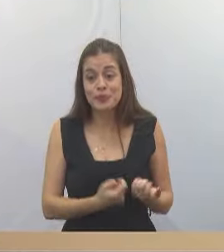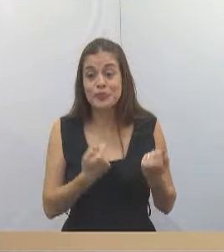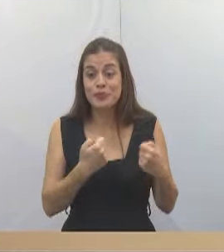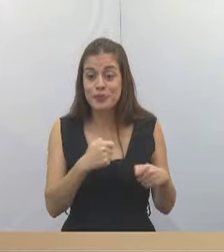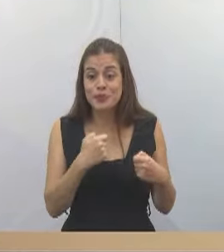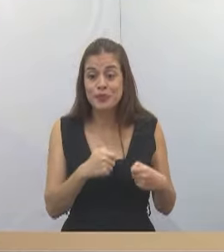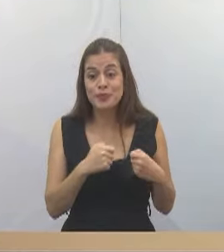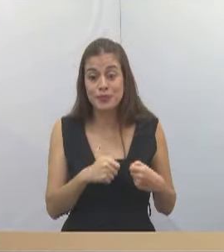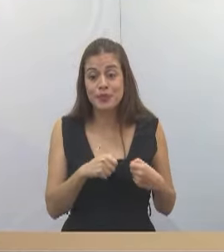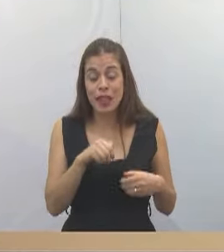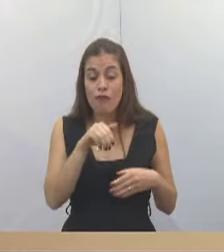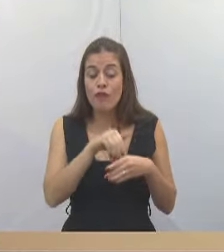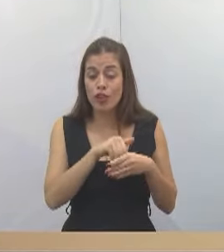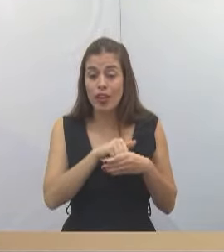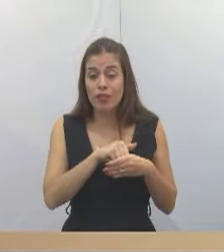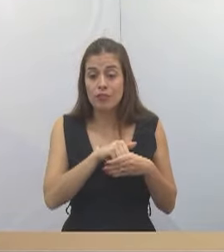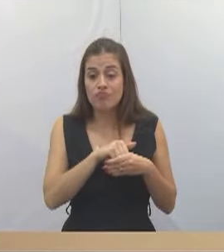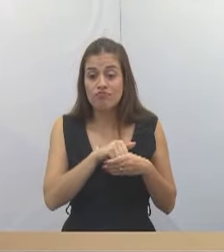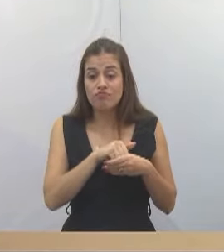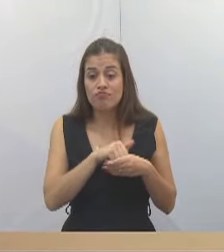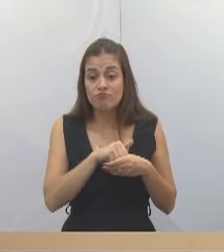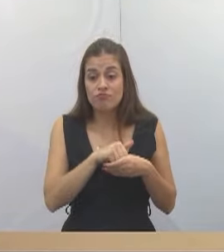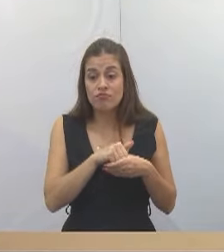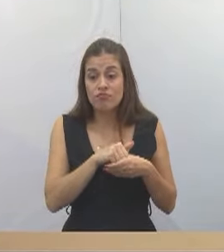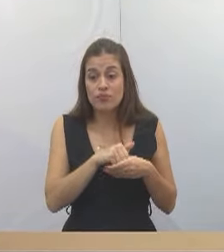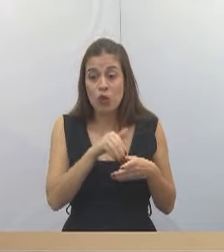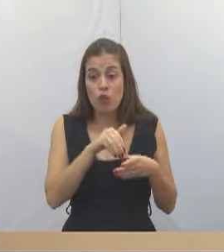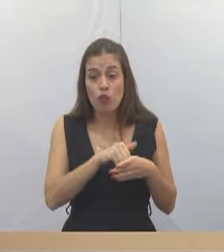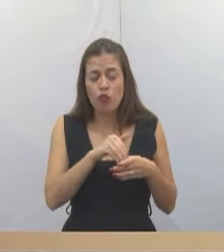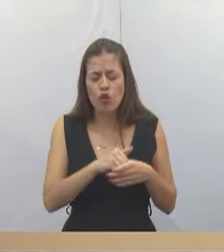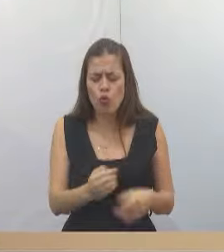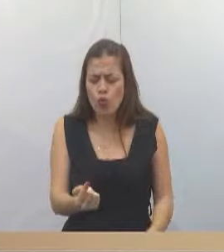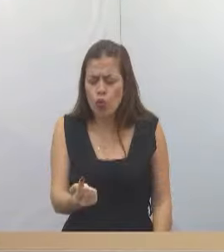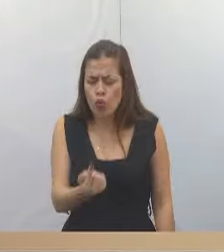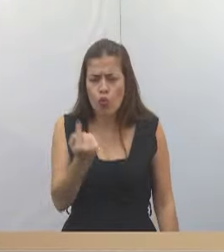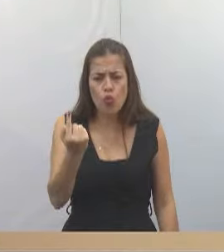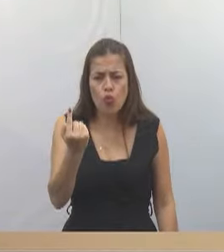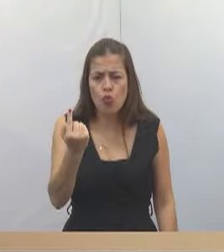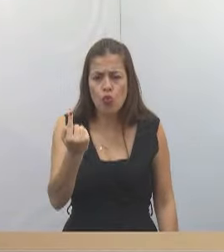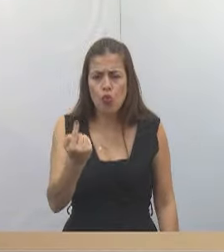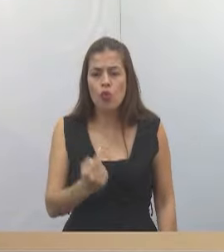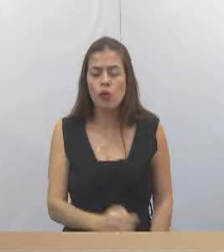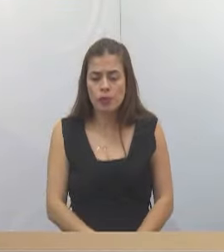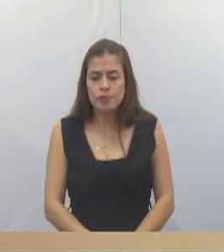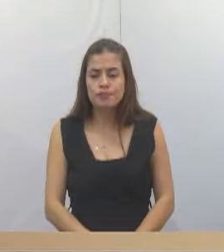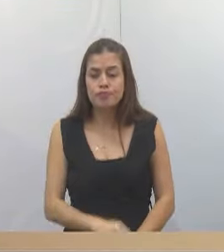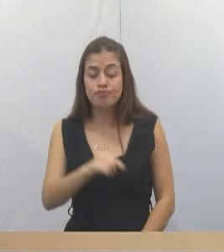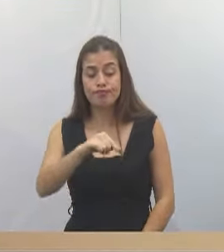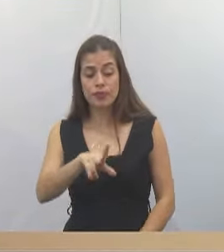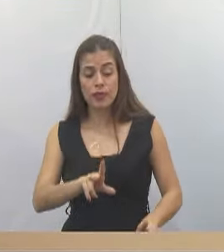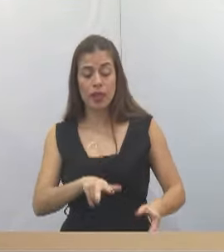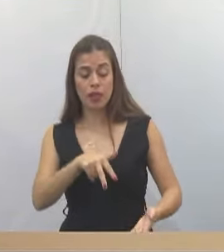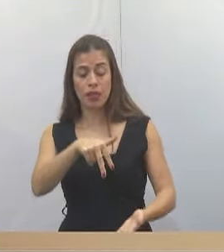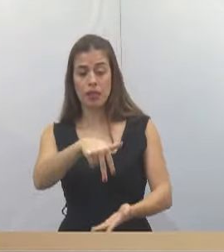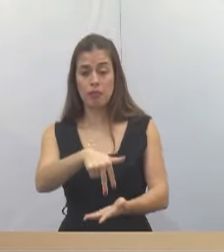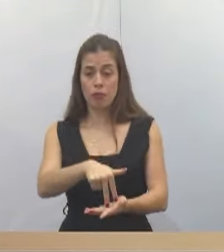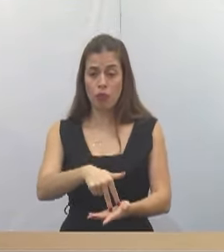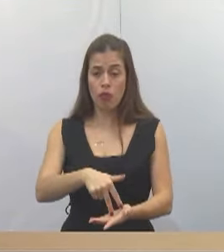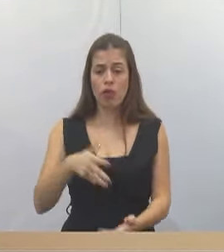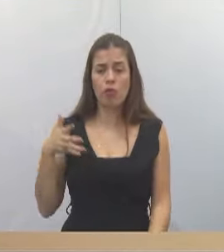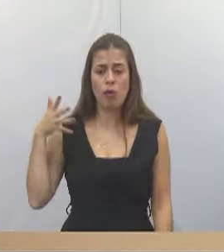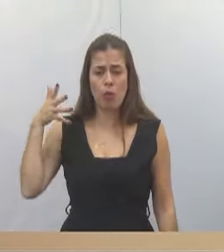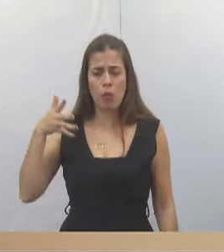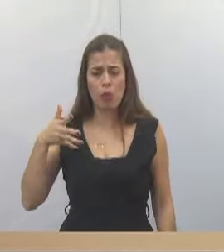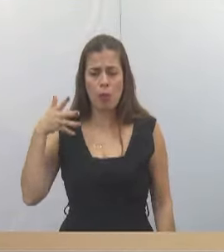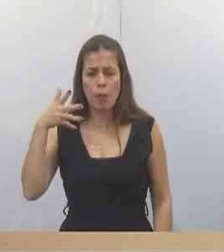tomada. E o voto é uma decisão única. Aqui nessa tribuna eu falei em